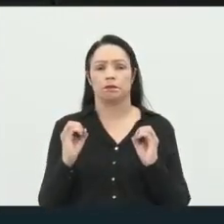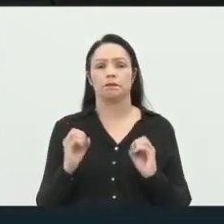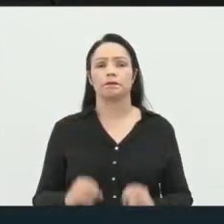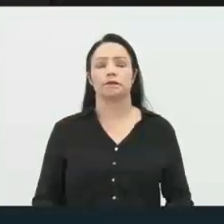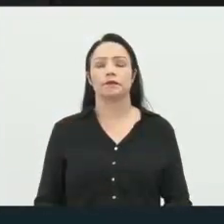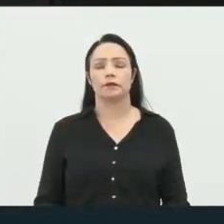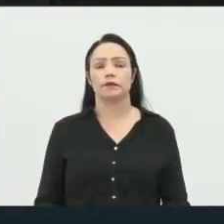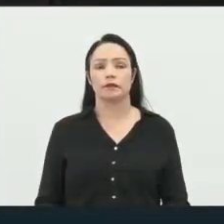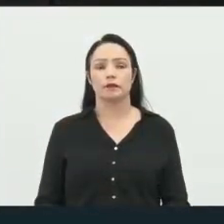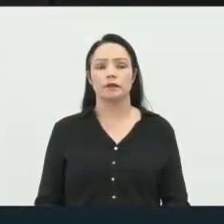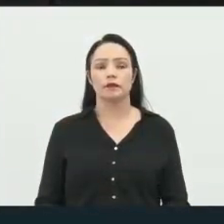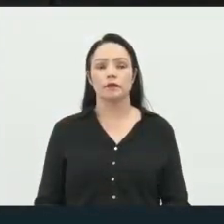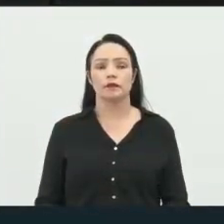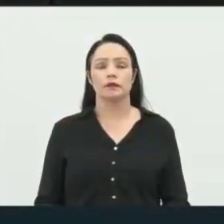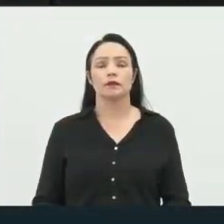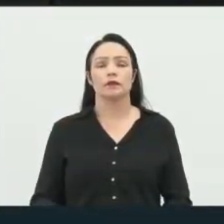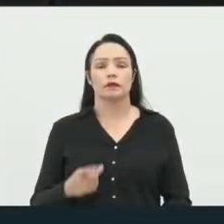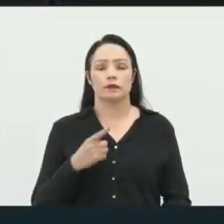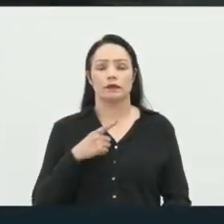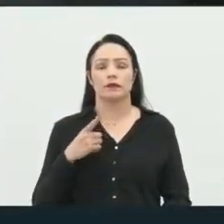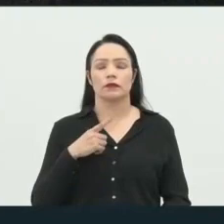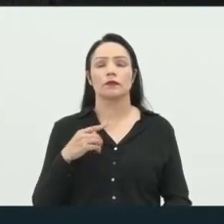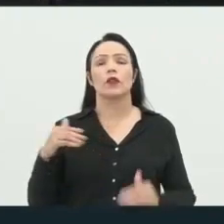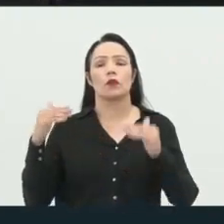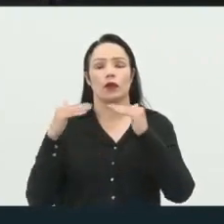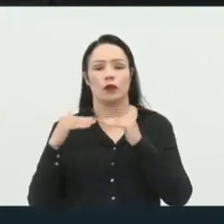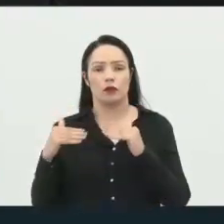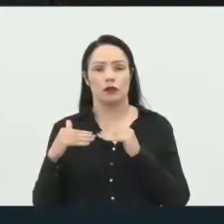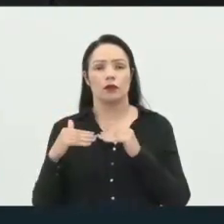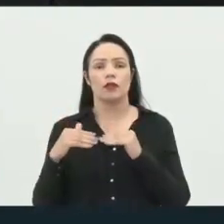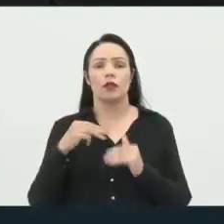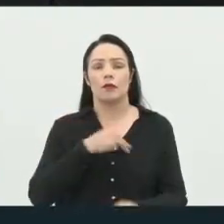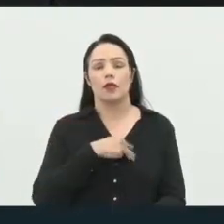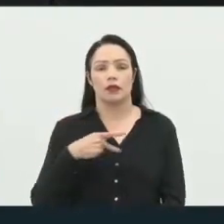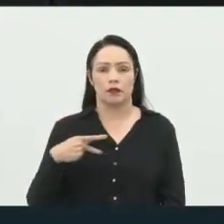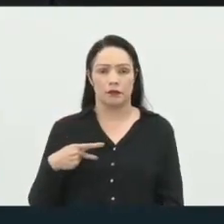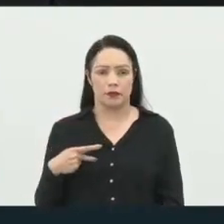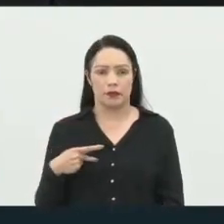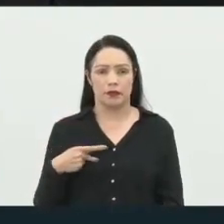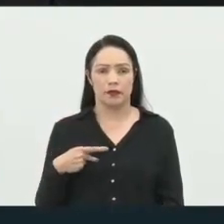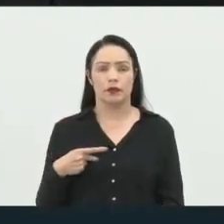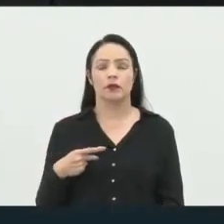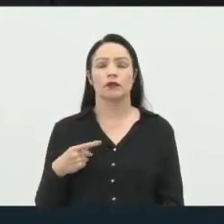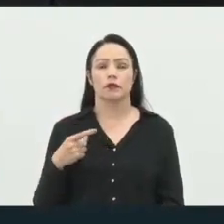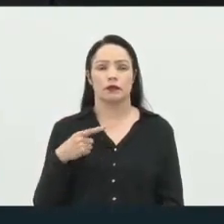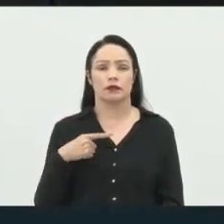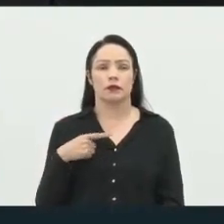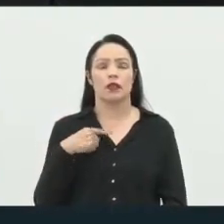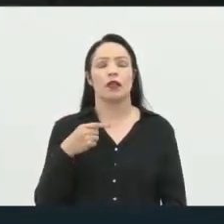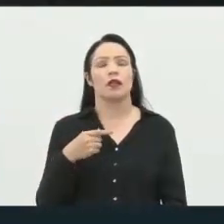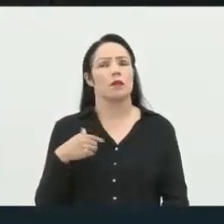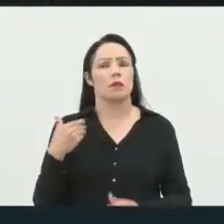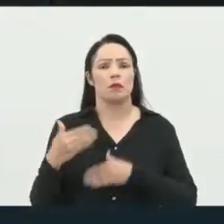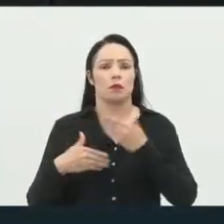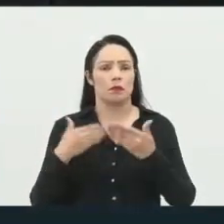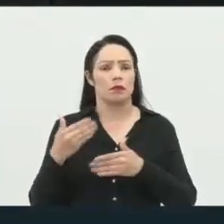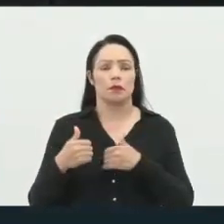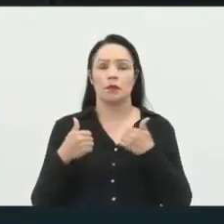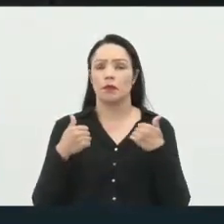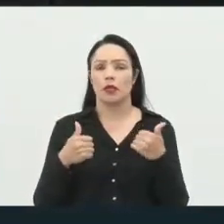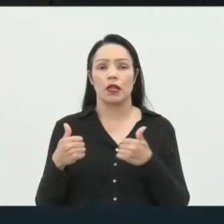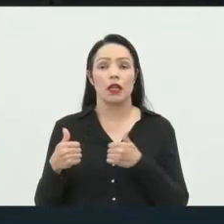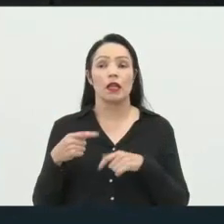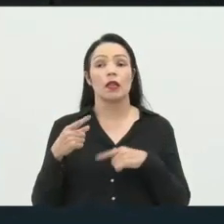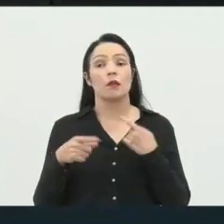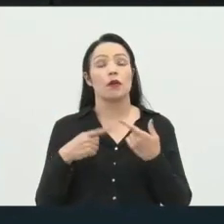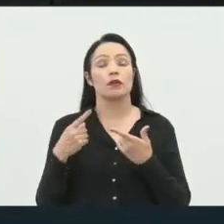da Birigui ouve um acordo no Ministério Público aonde estava se encaminhando tudo bem houve um acordo